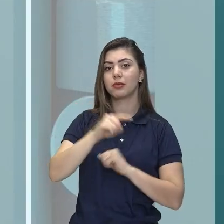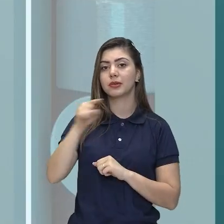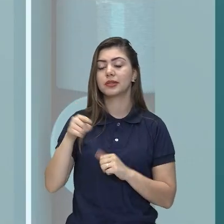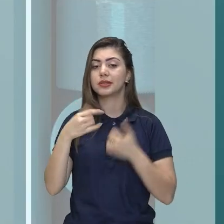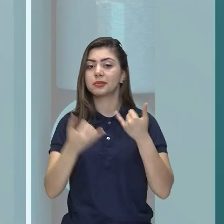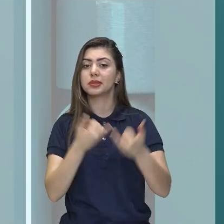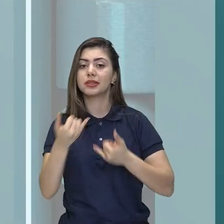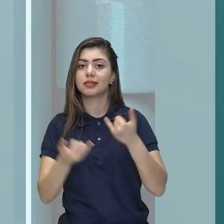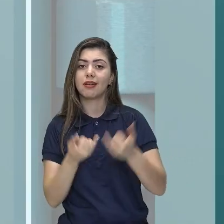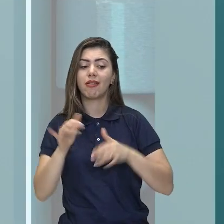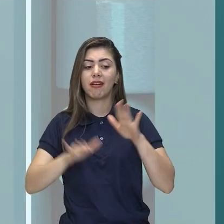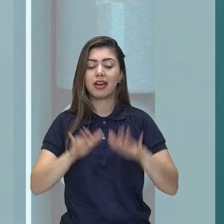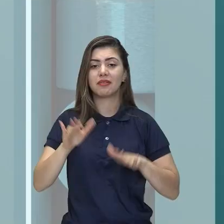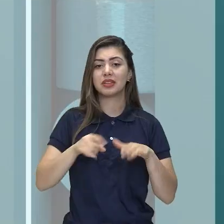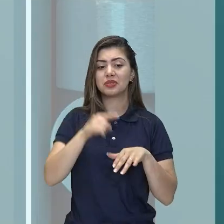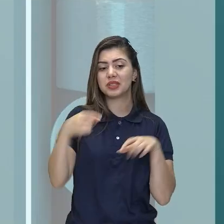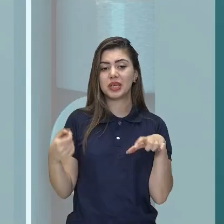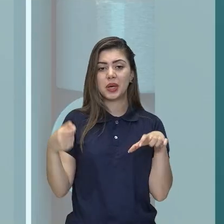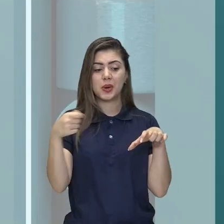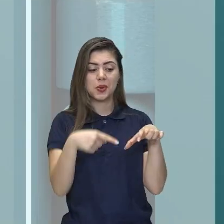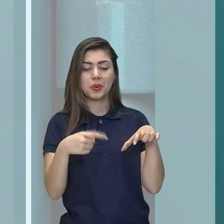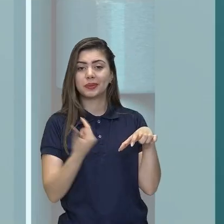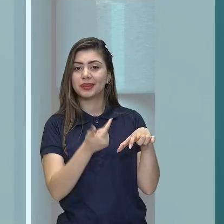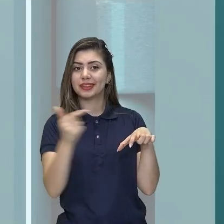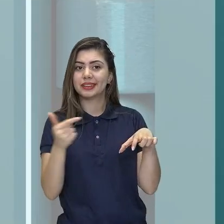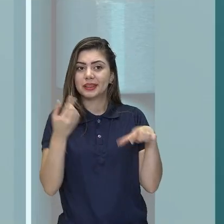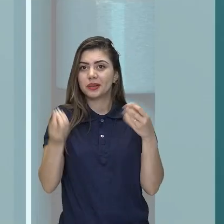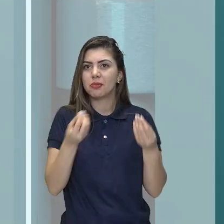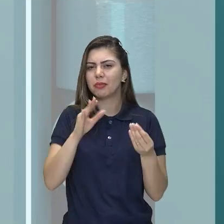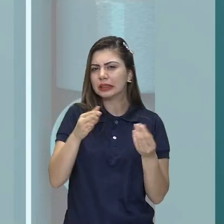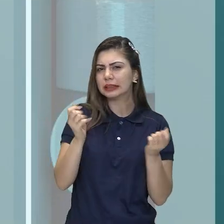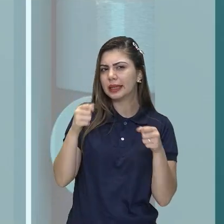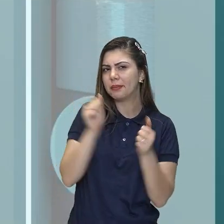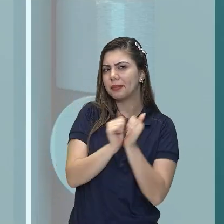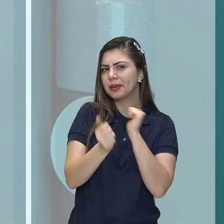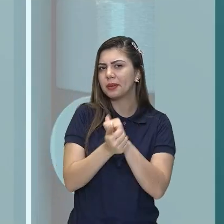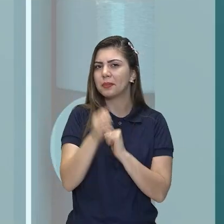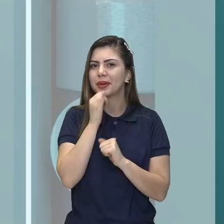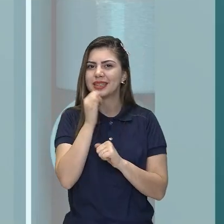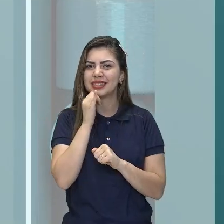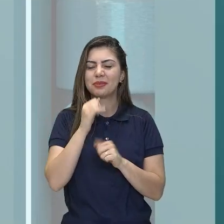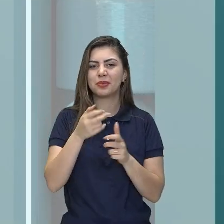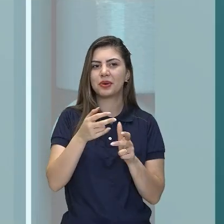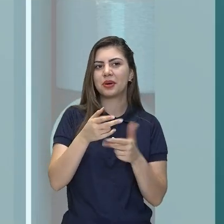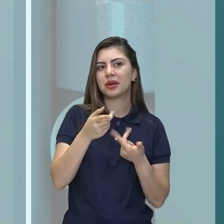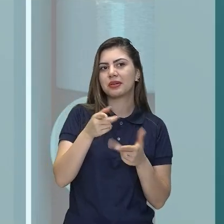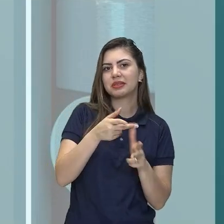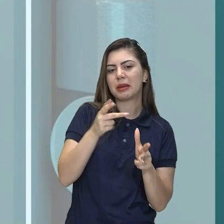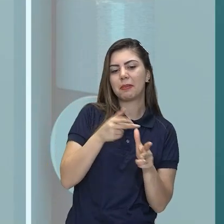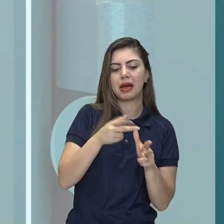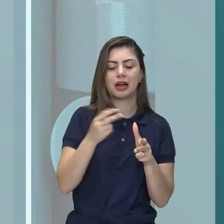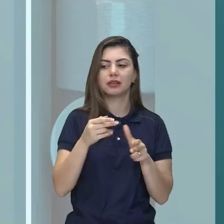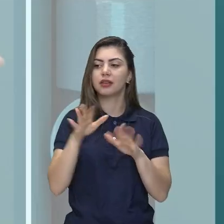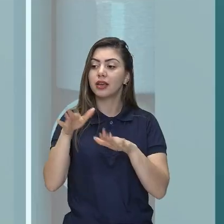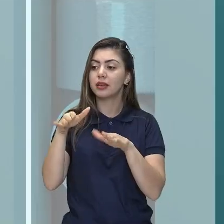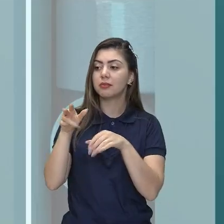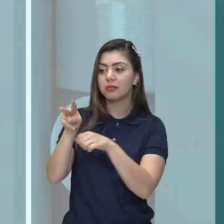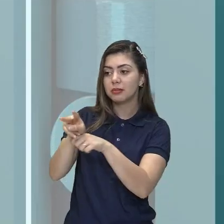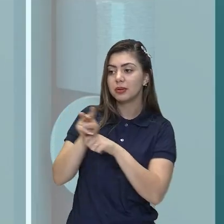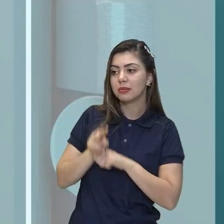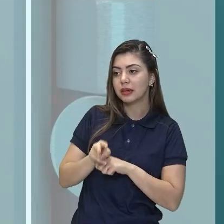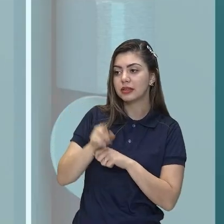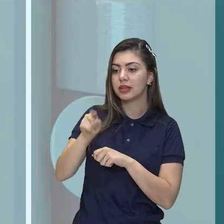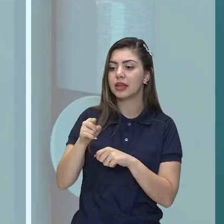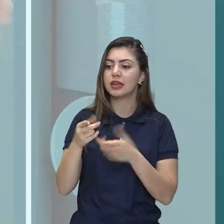vezes não tem nem gol, mas você improvisa ali até com o chinelo de alguém, né? Pede emprestado, ei fulano, dá aqui